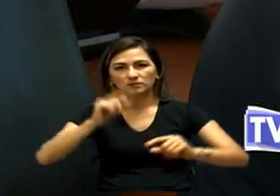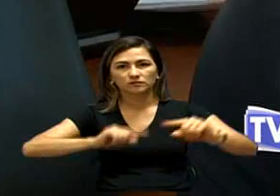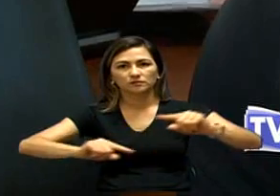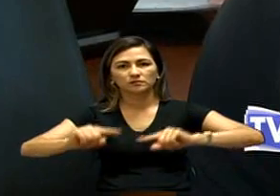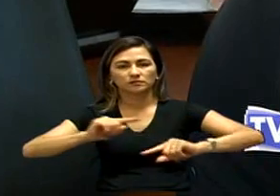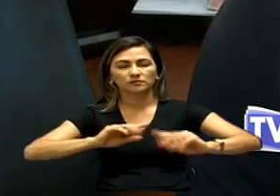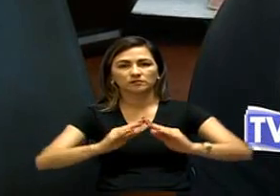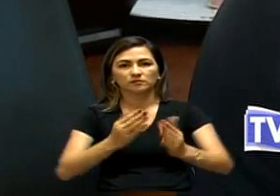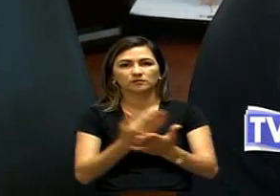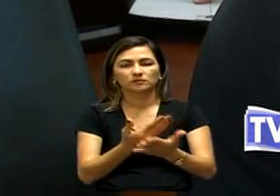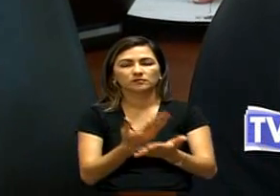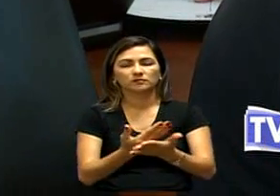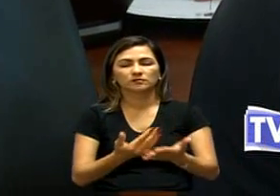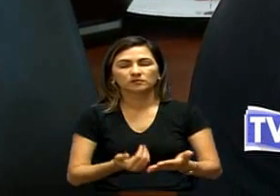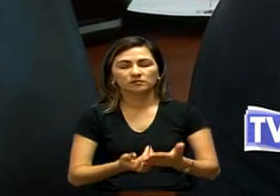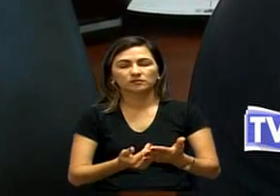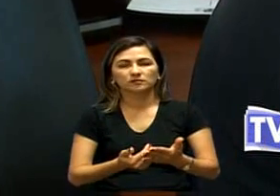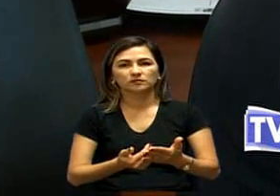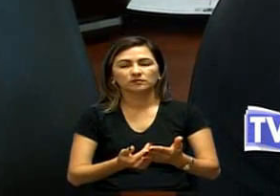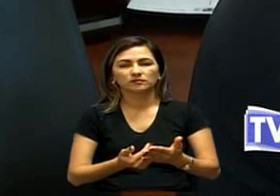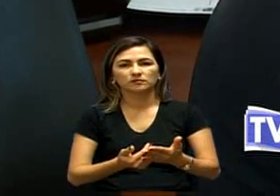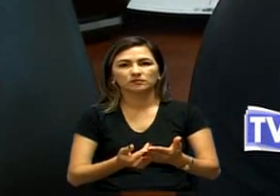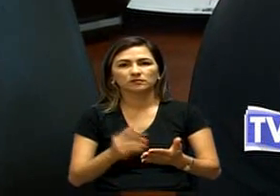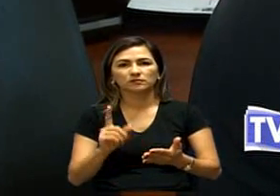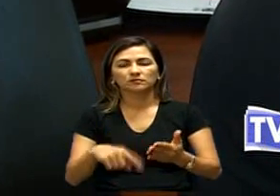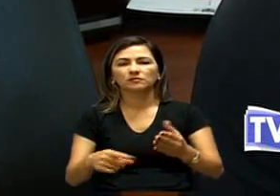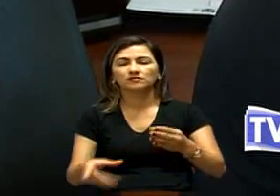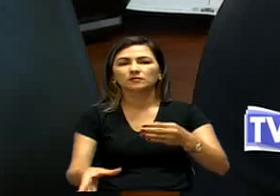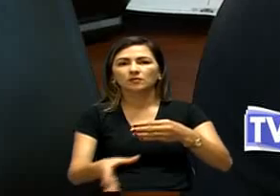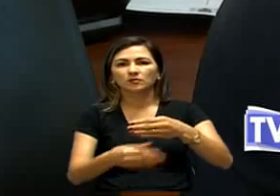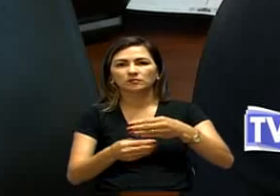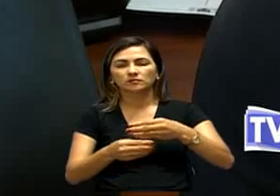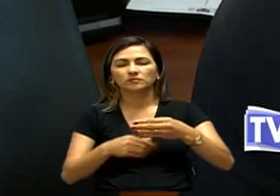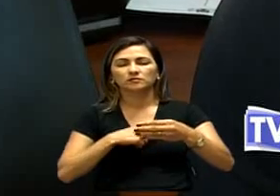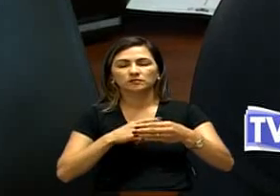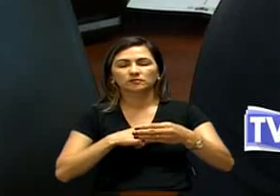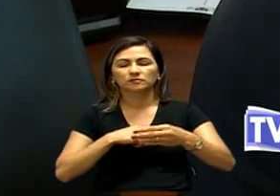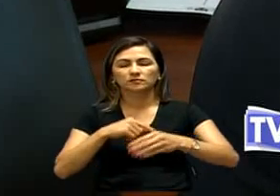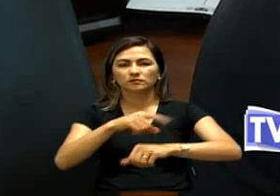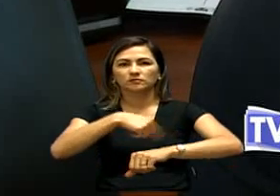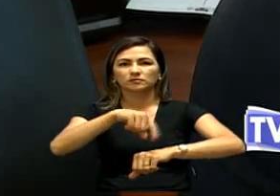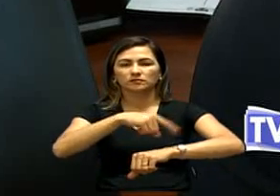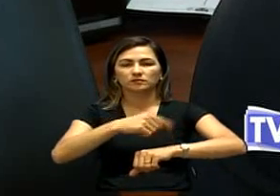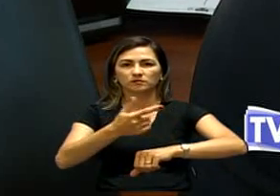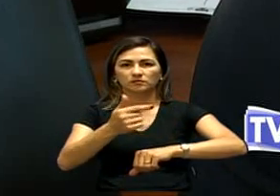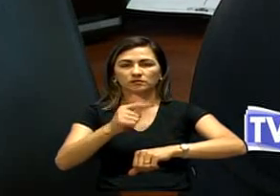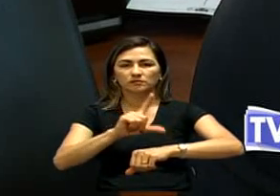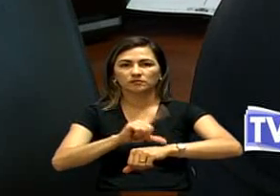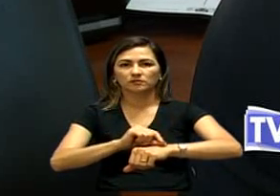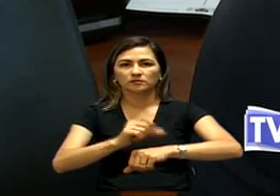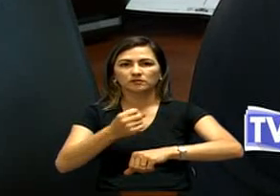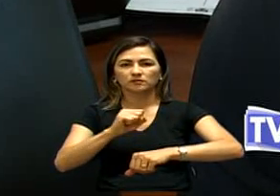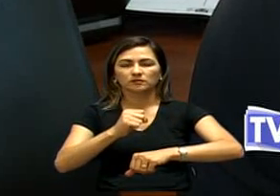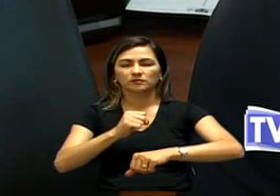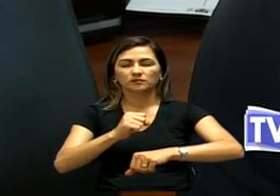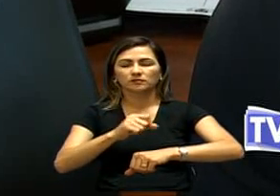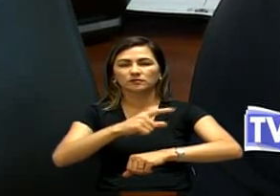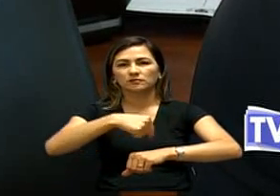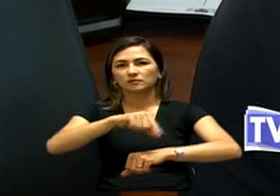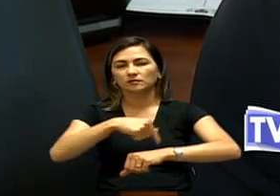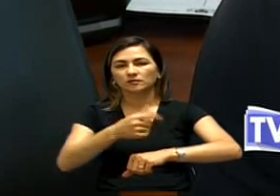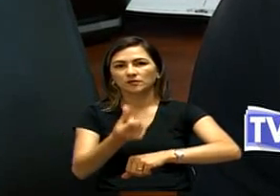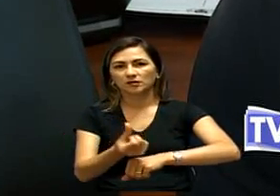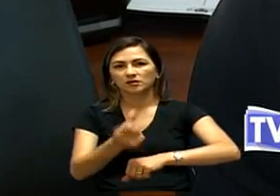de 12 para 8 e de 6 para 4. Eu peço o voto sim.